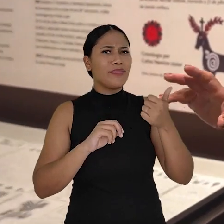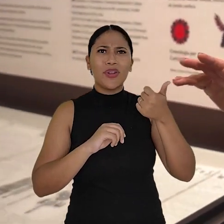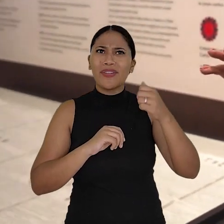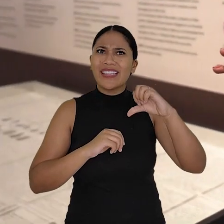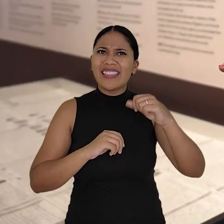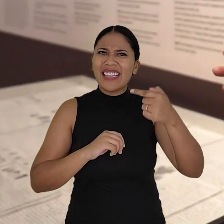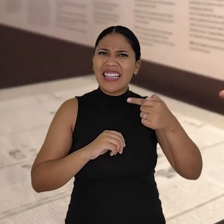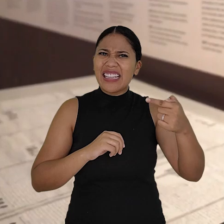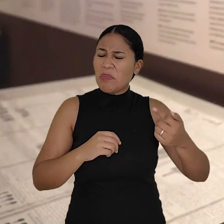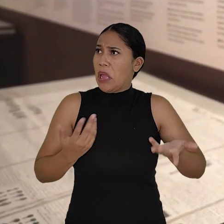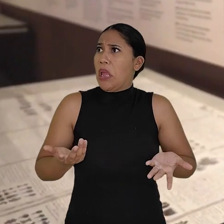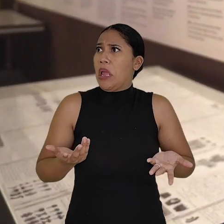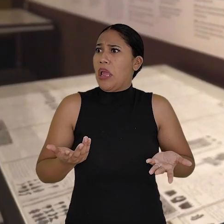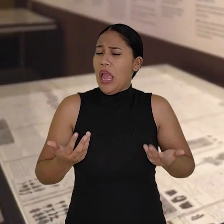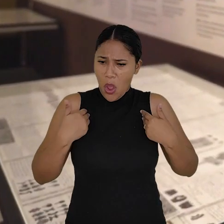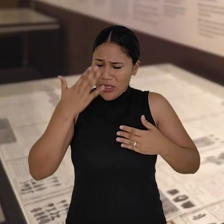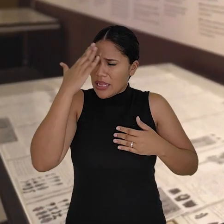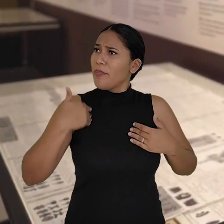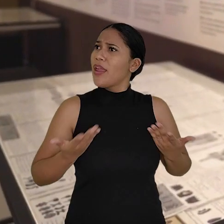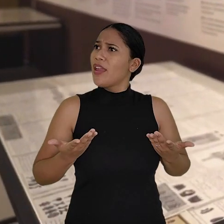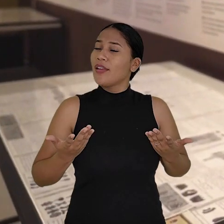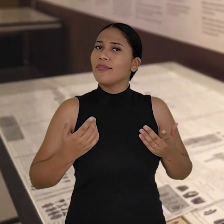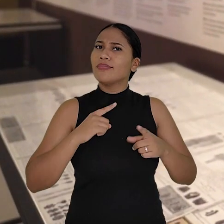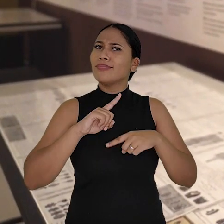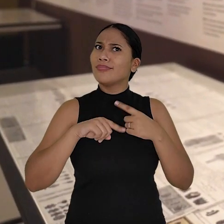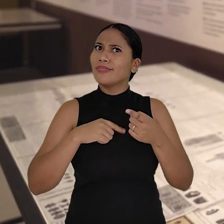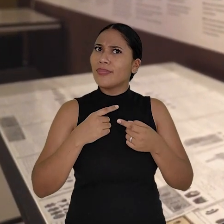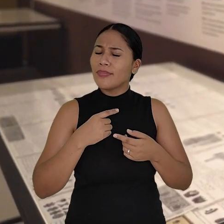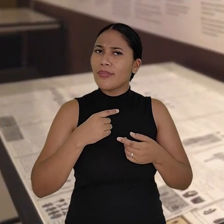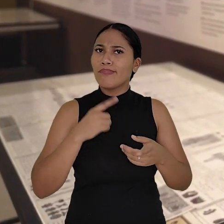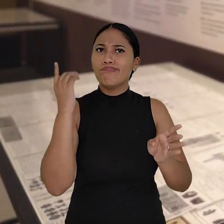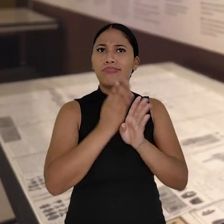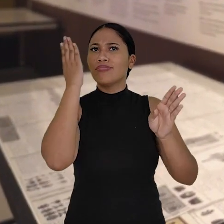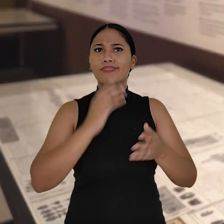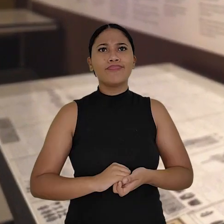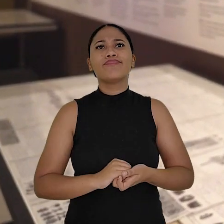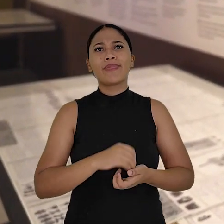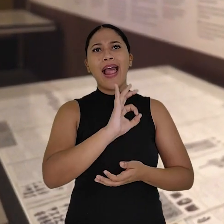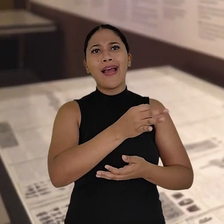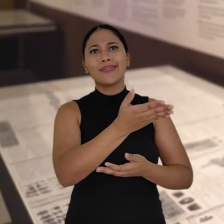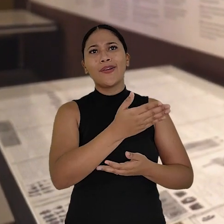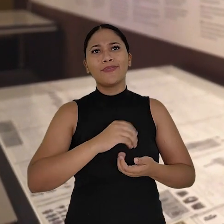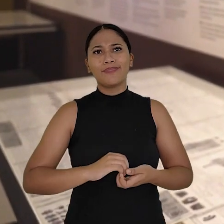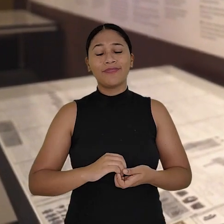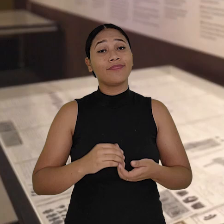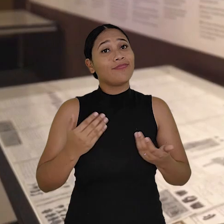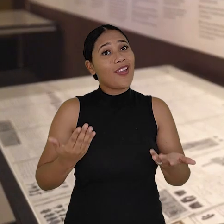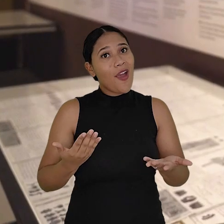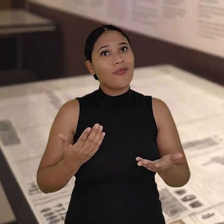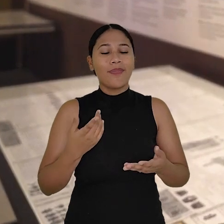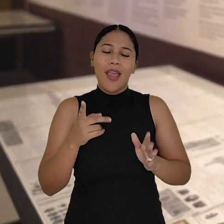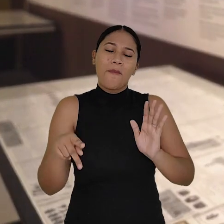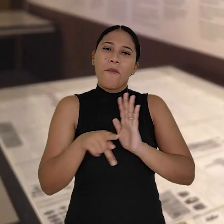foi em 77. Aí Ariano falou, mas cara, eu sei de mim. Aí ele foi depois ver e viu que não, que Carlos Newton tinha razão.